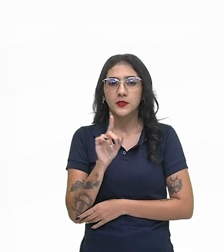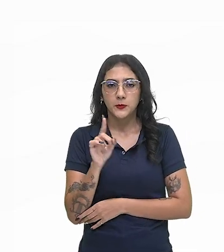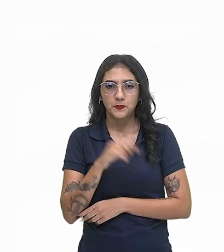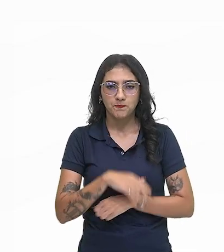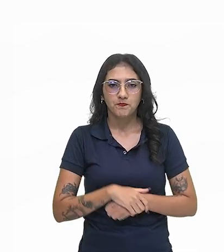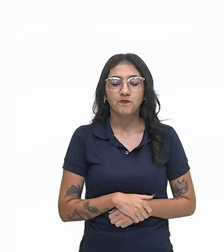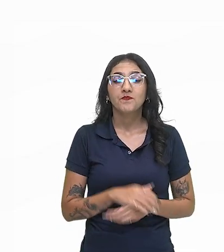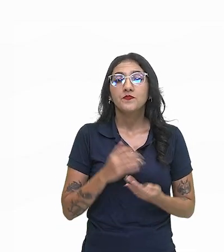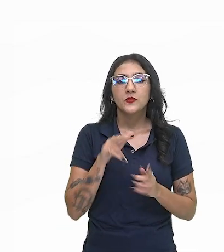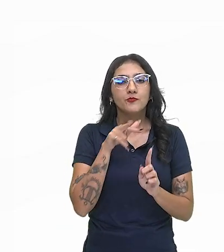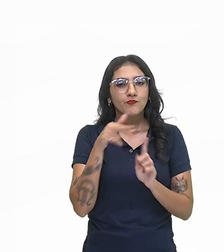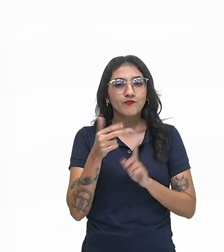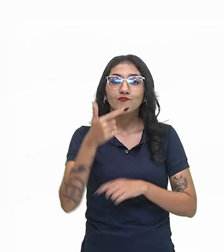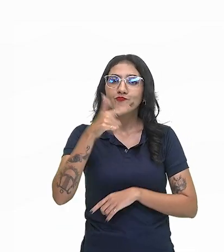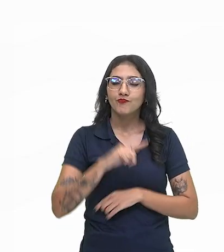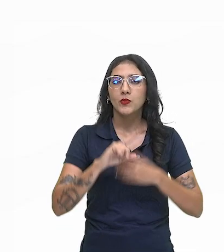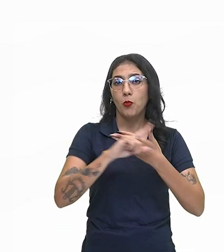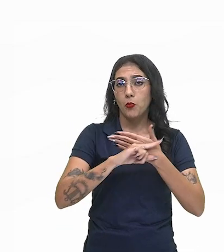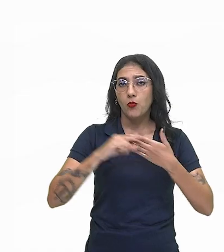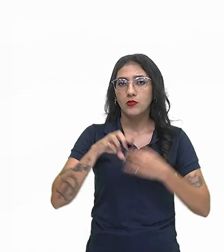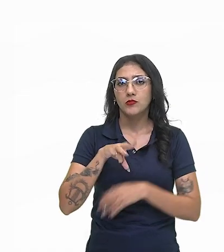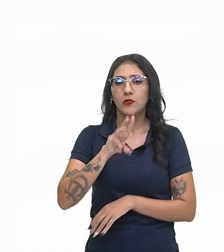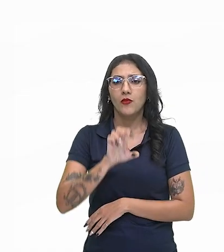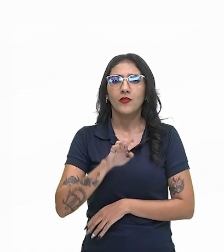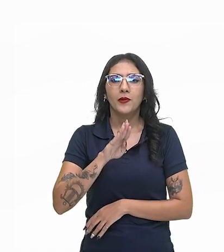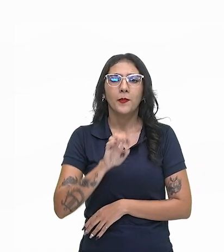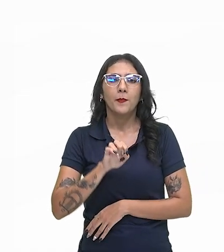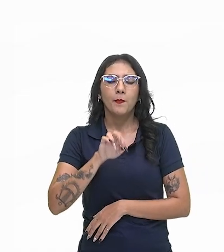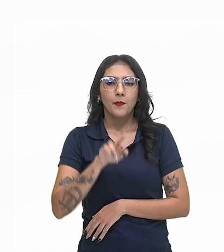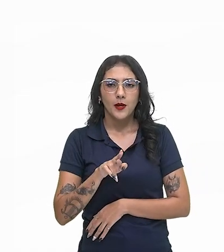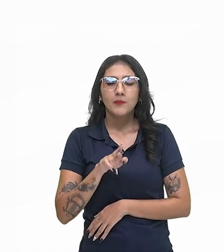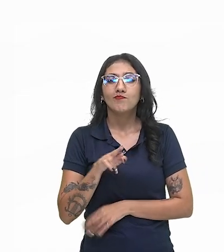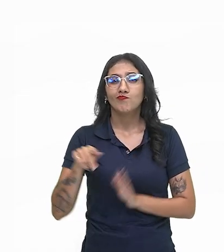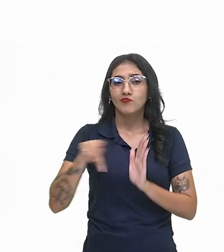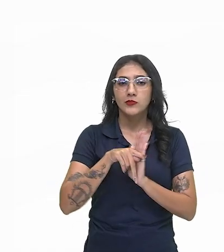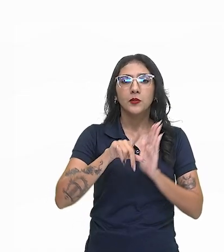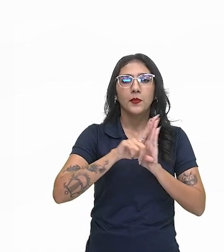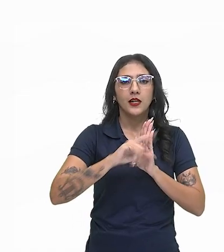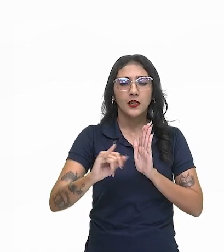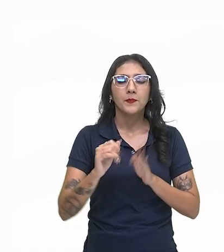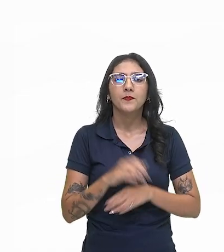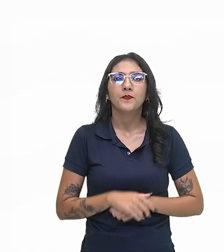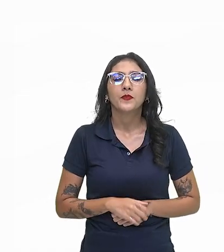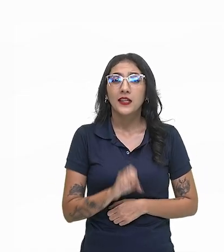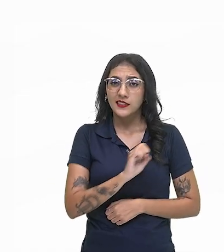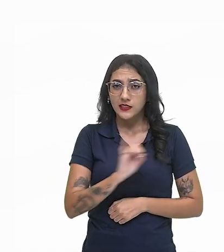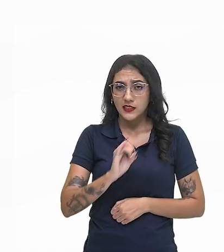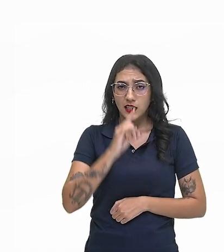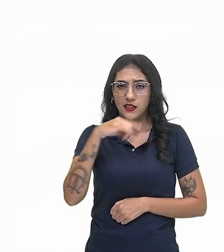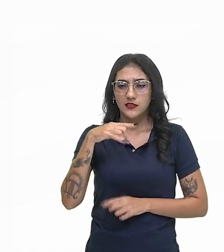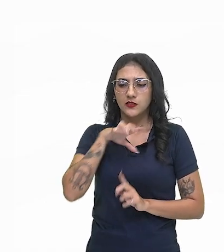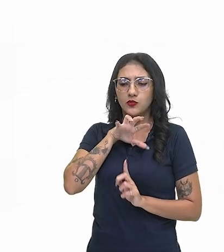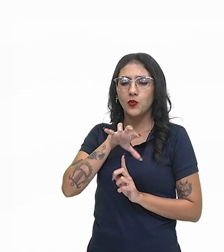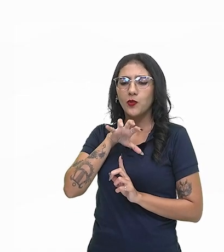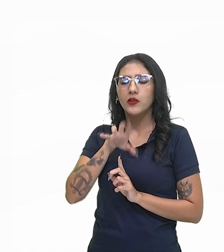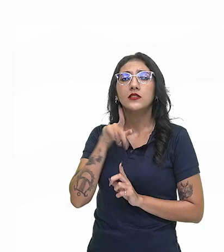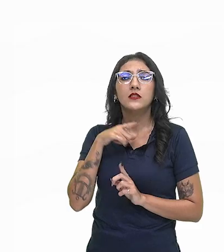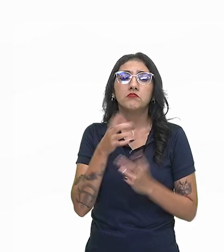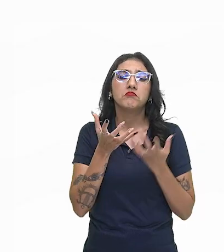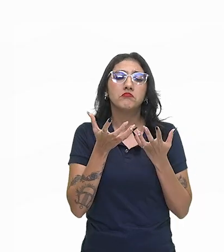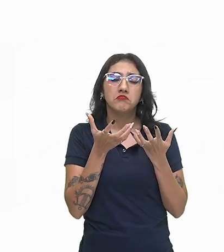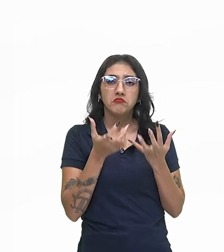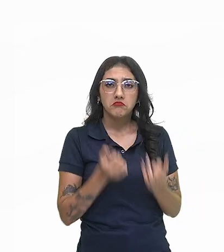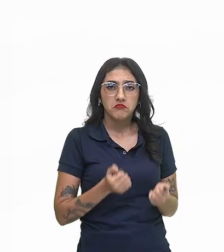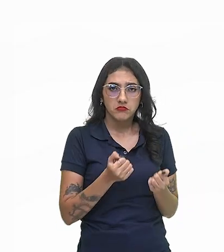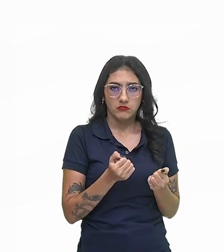de acordo com Weber, né, com Max Weber, elas são legítimas quando a influência exercida é aceita por